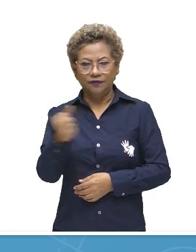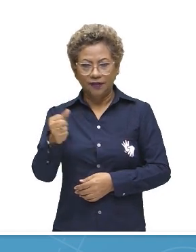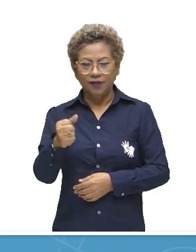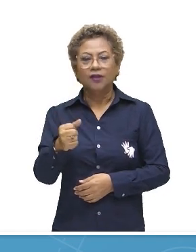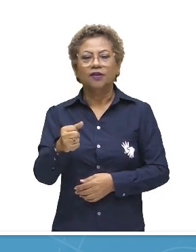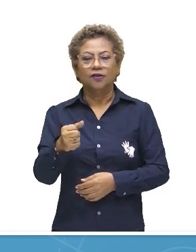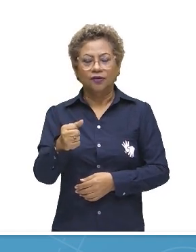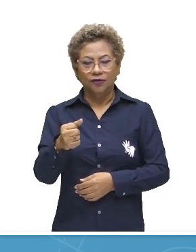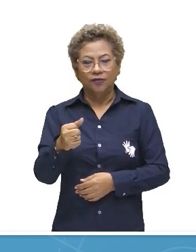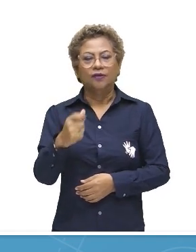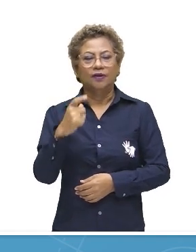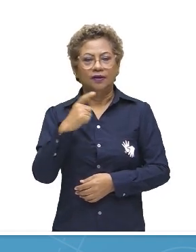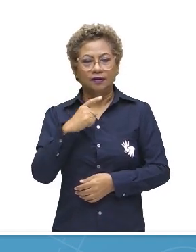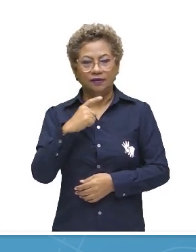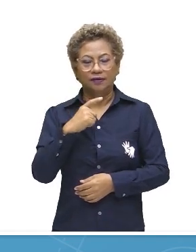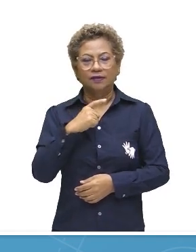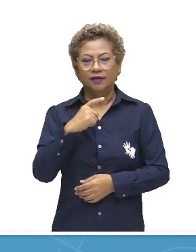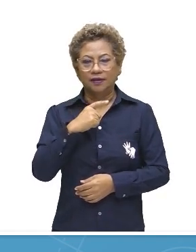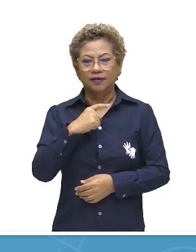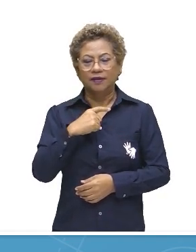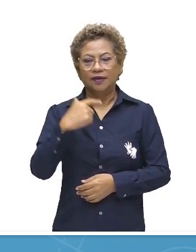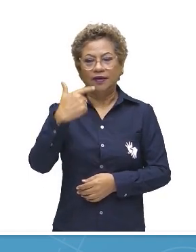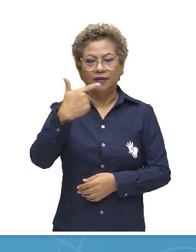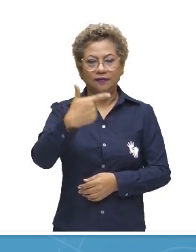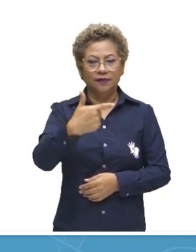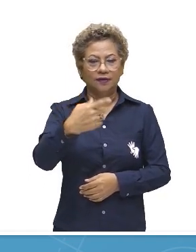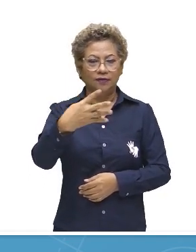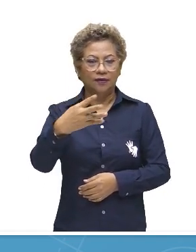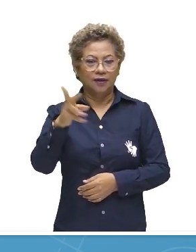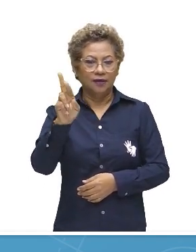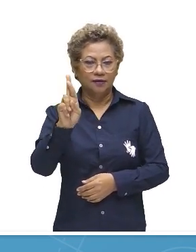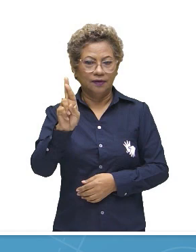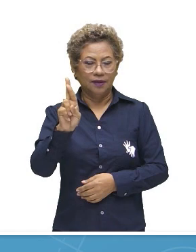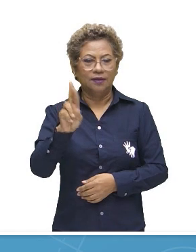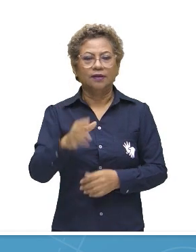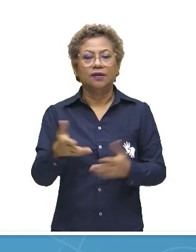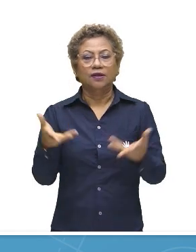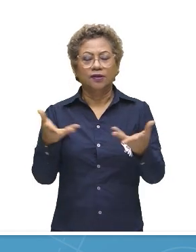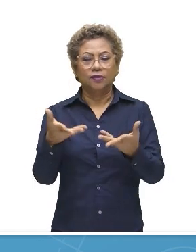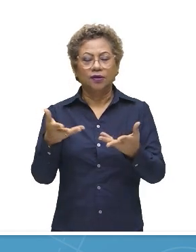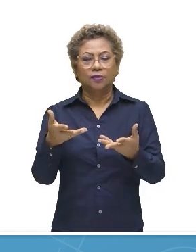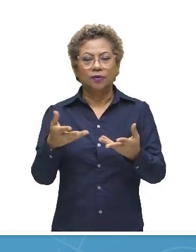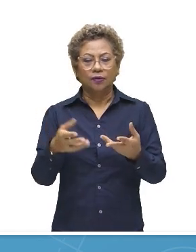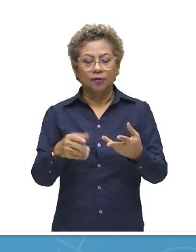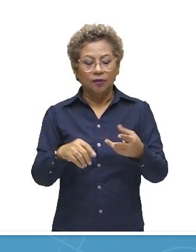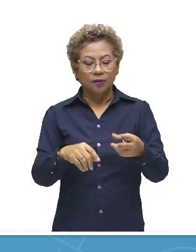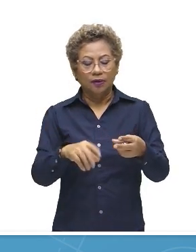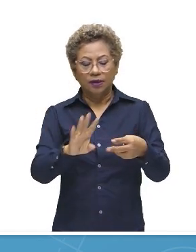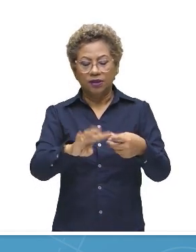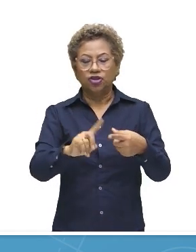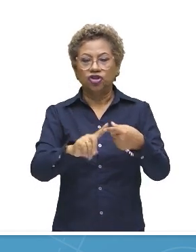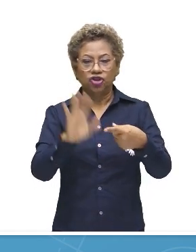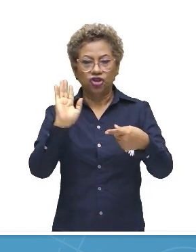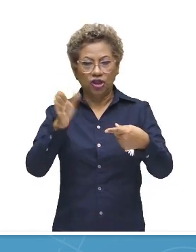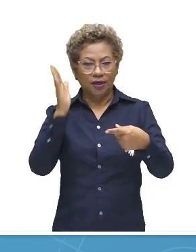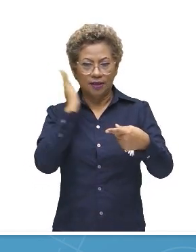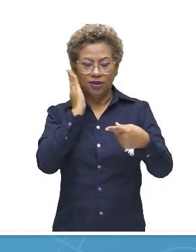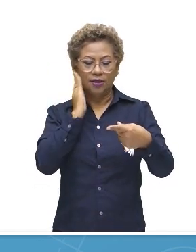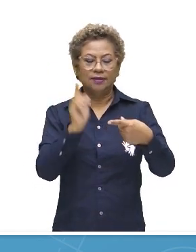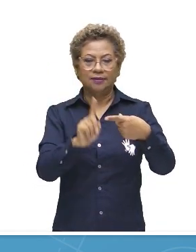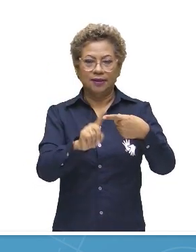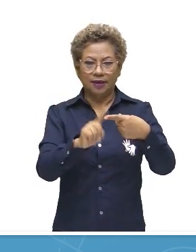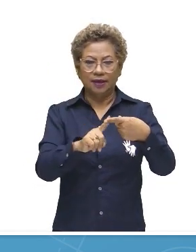24 reais, tudo bem? Agora, basta eu saber quanto que a Márcia e o